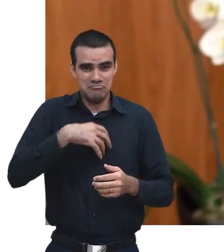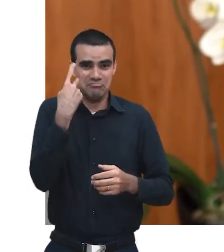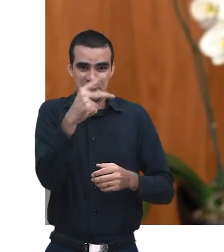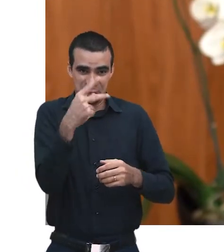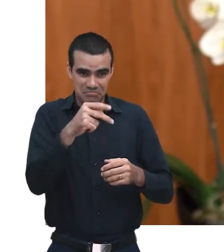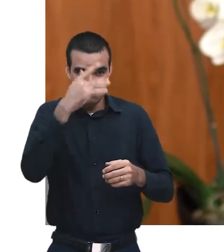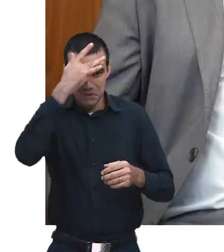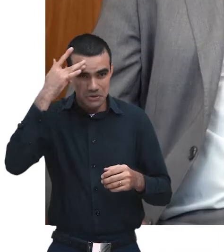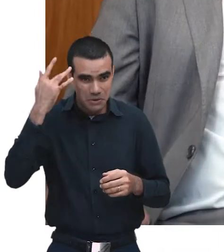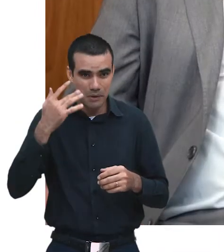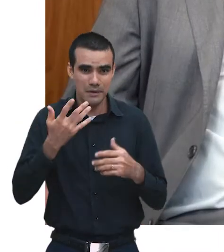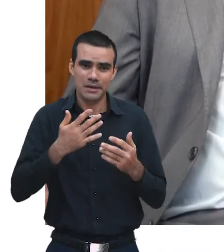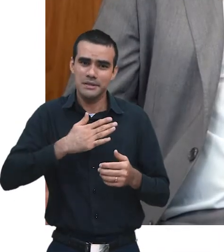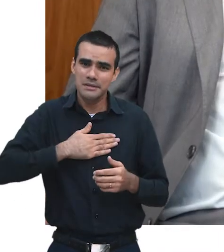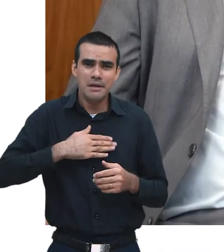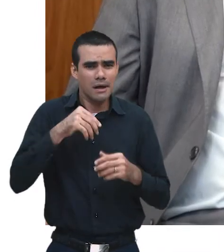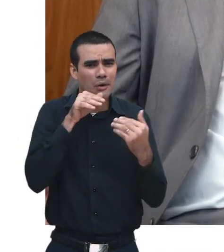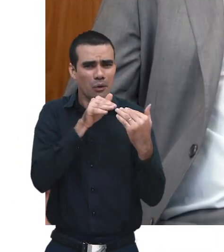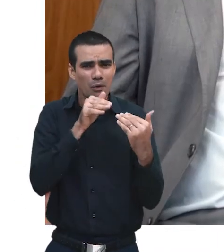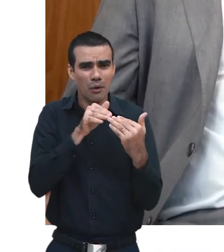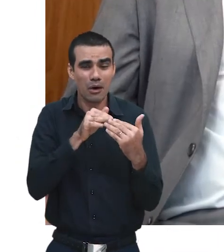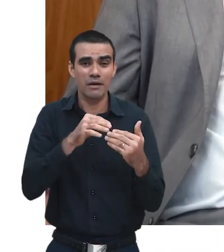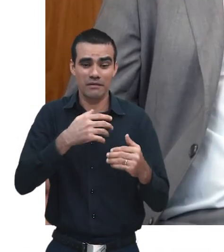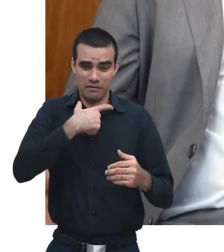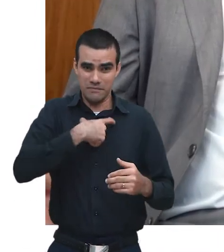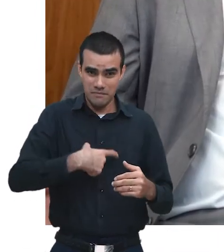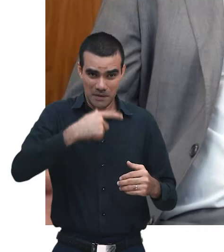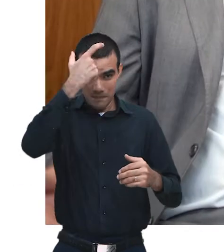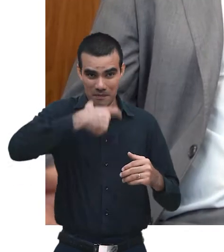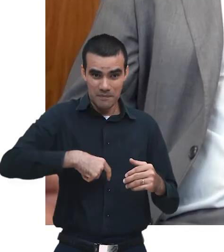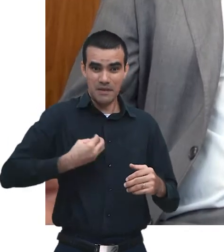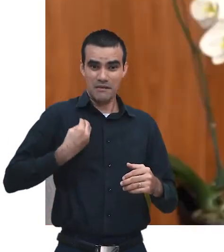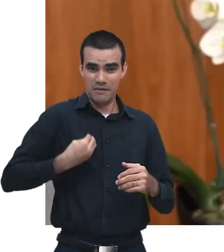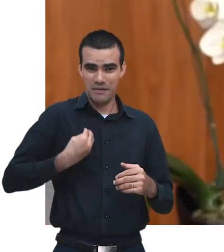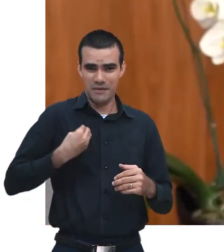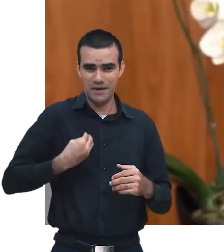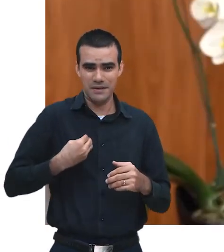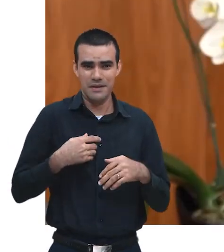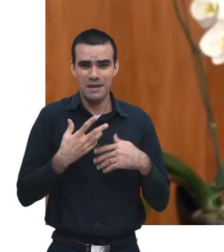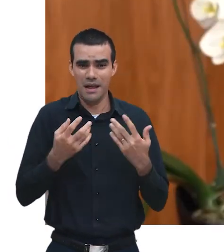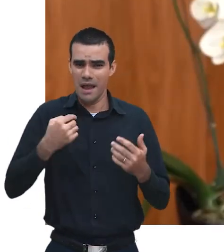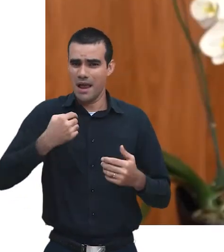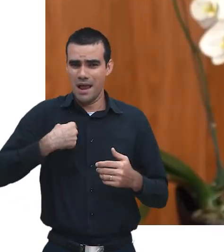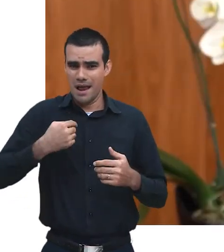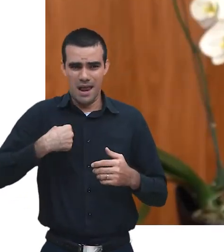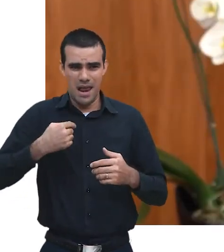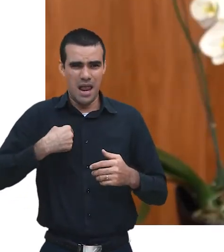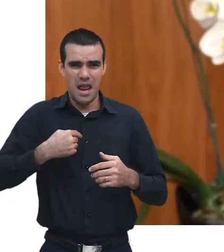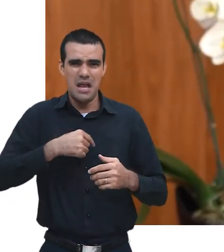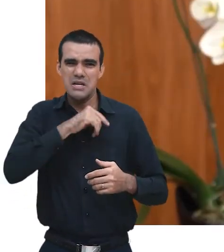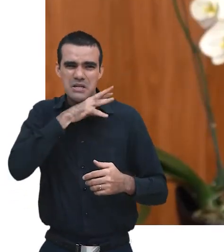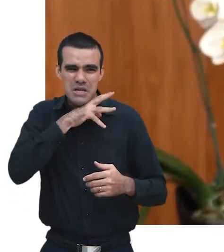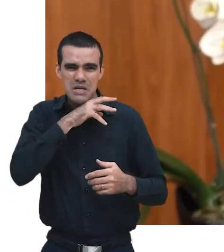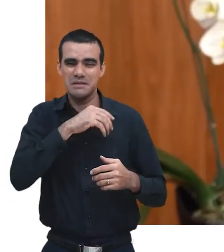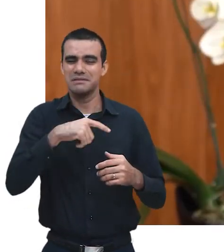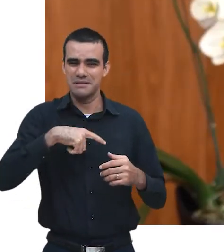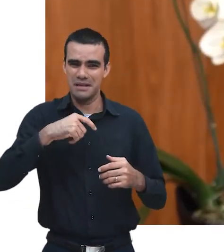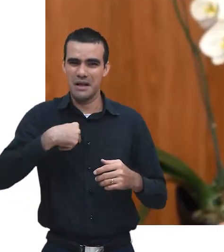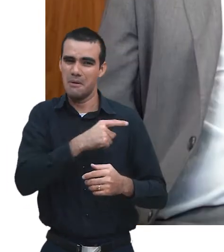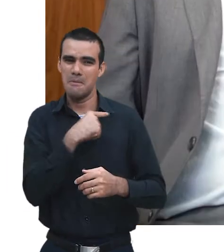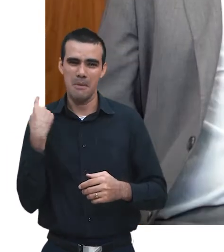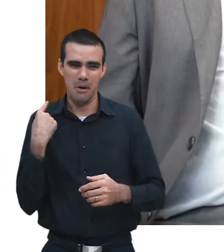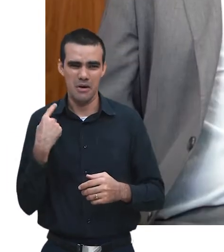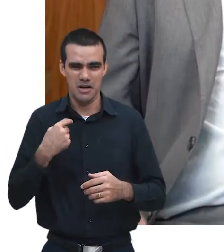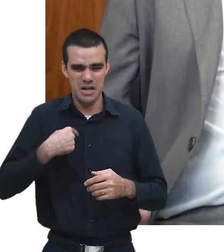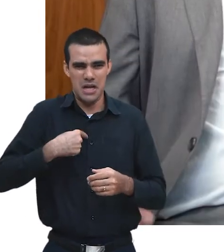de ser da pessoa, é isso? É, assim estilo de ser. Eu concordo que estilo de vida, às vezes a gente pensa. Eu é alimentação. Que ranheto o tempo inteiro, estou morto, então. Mas vamos pensar o